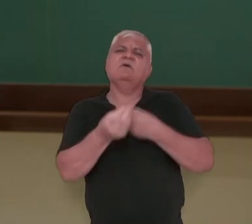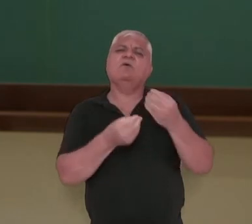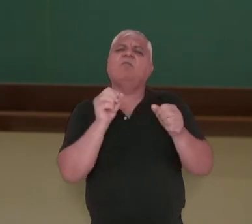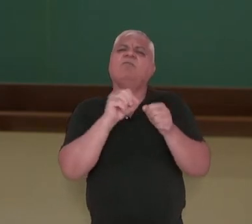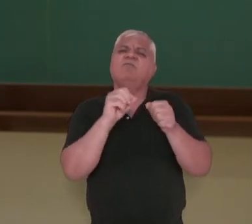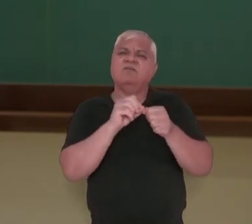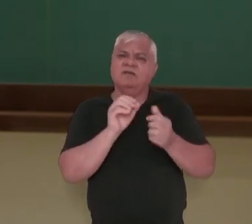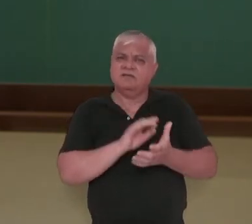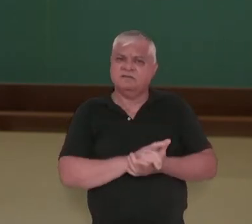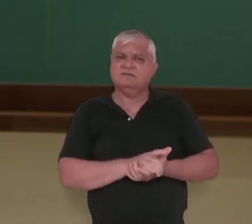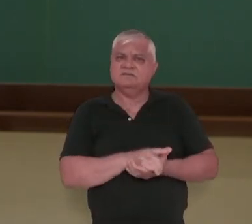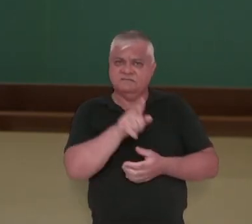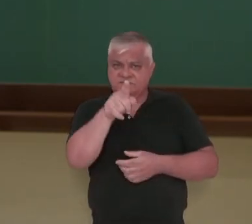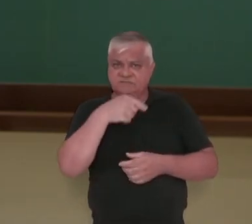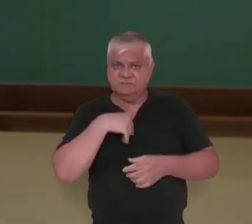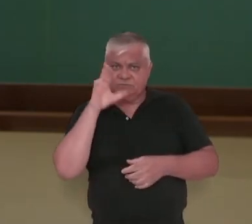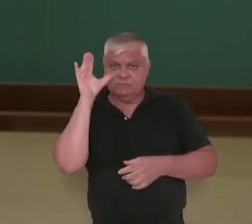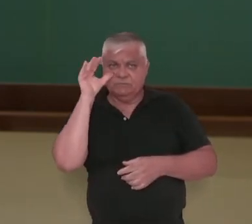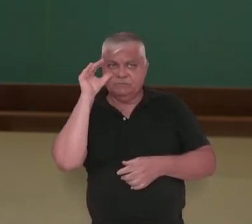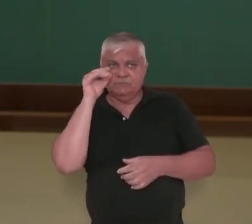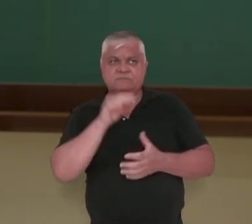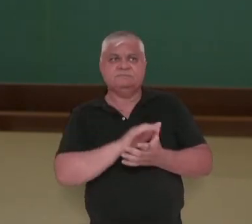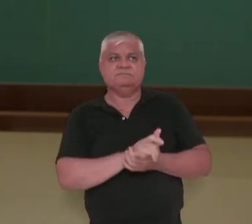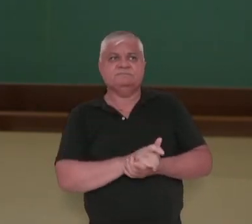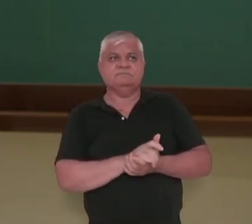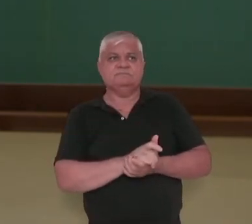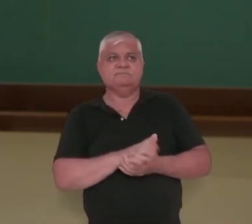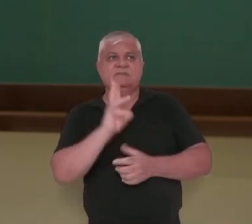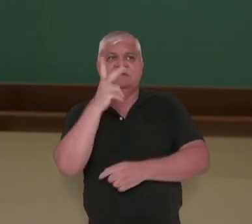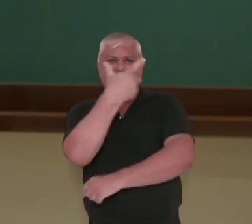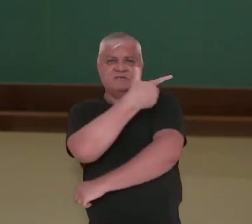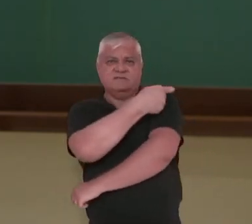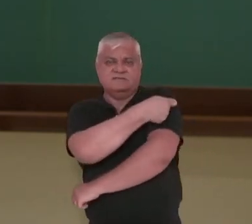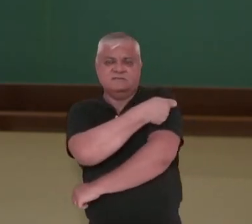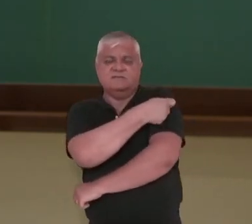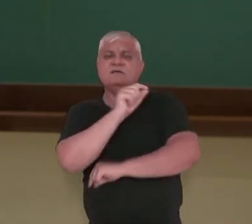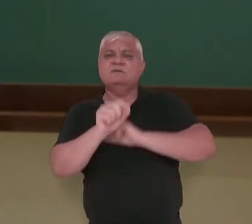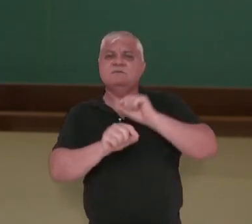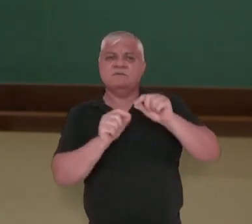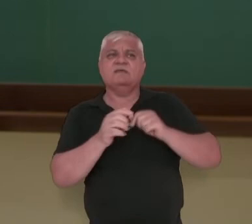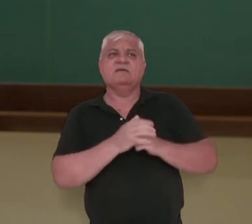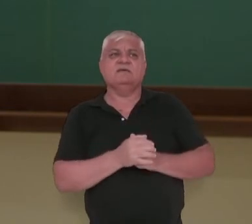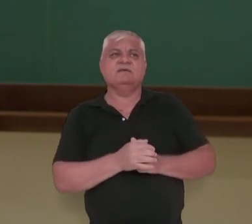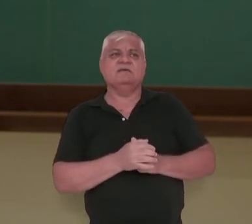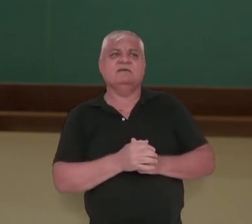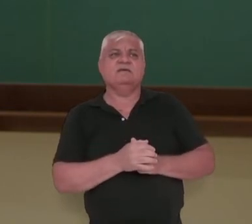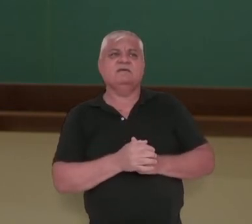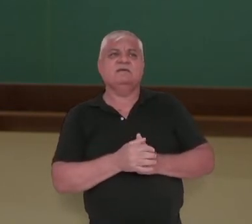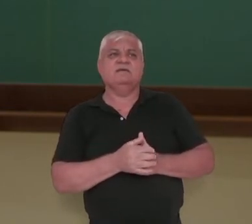uma curiosidade, se você não sabe. A vacina, né, utilizada ali, né,